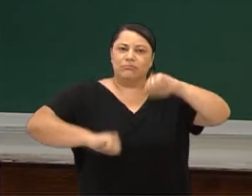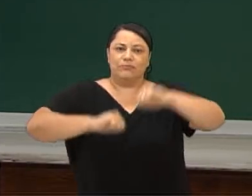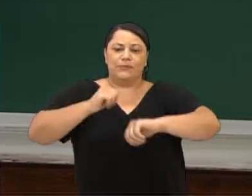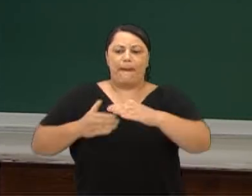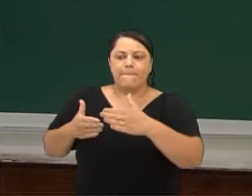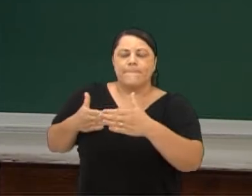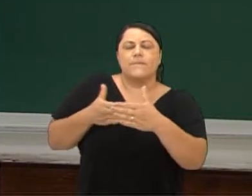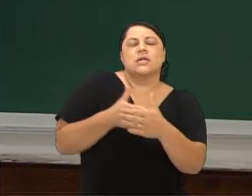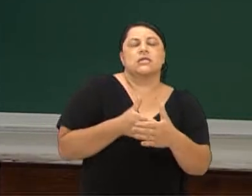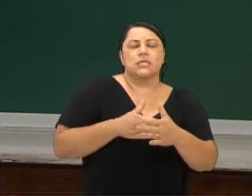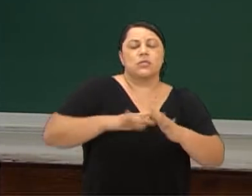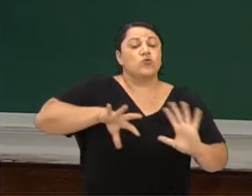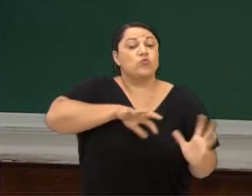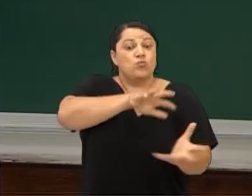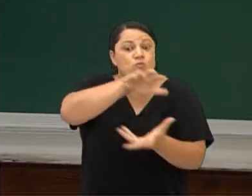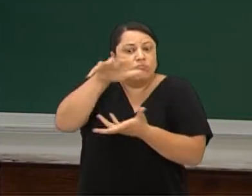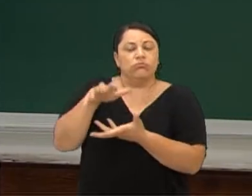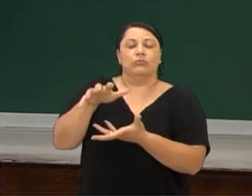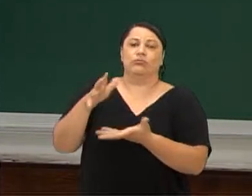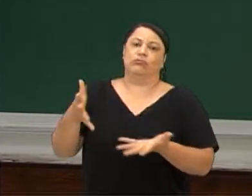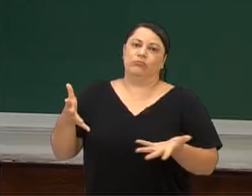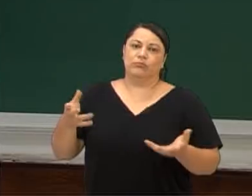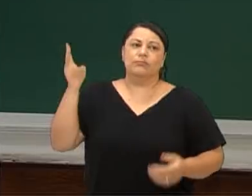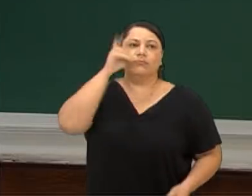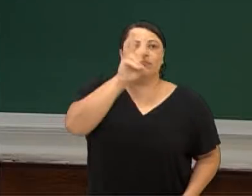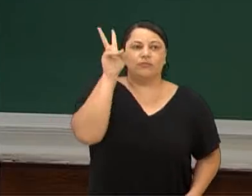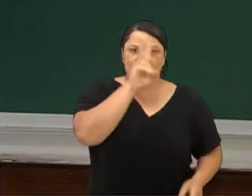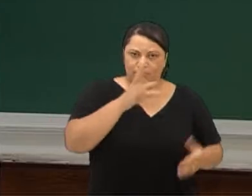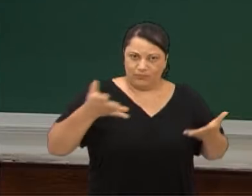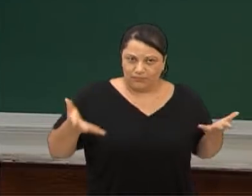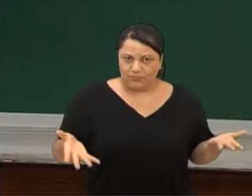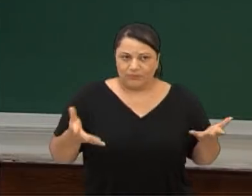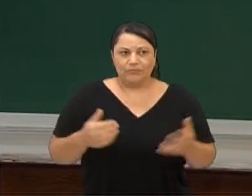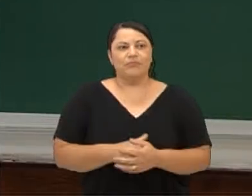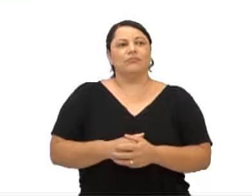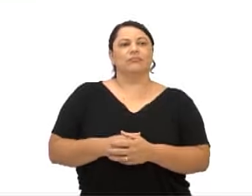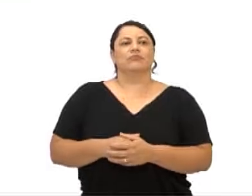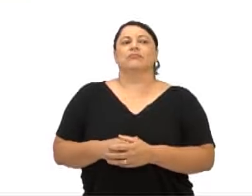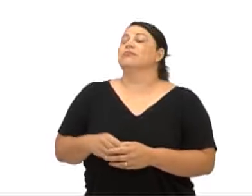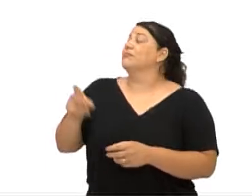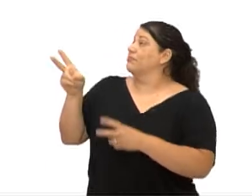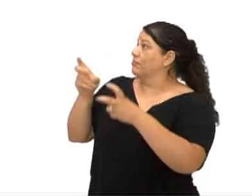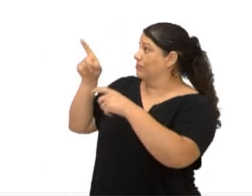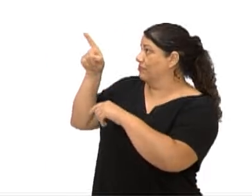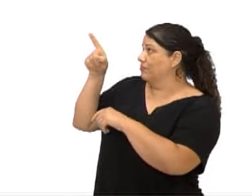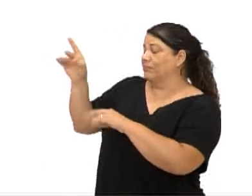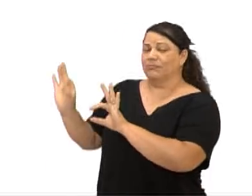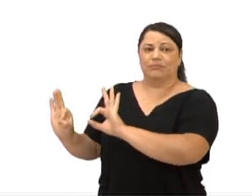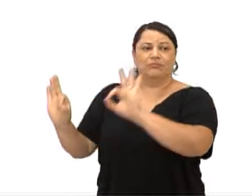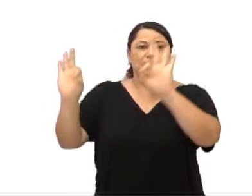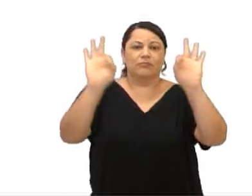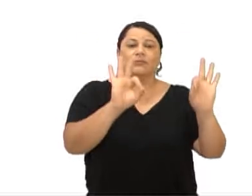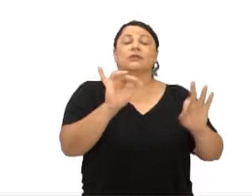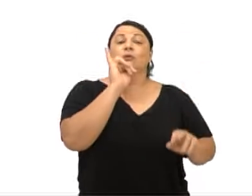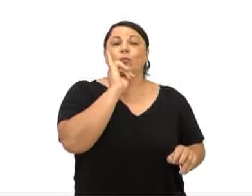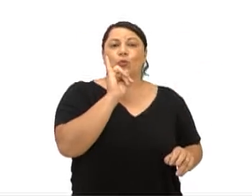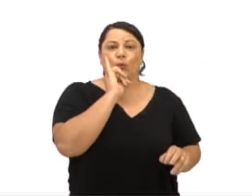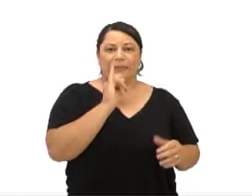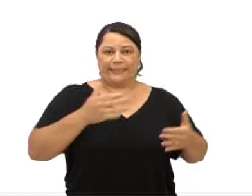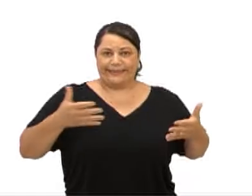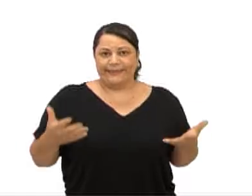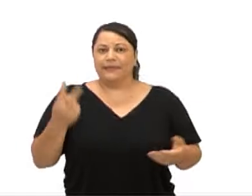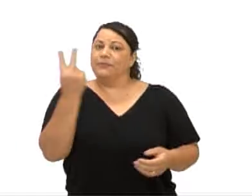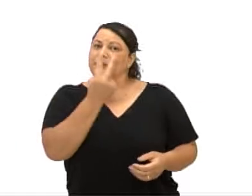europeia e no mundo como um todo. Lembramos disso? E ainda, um dos exemplos